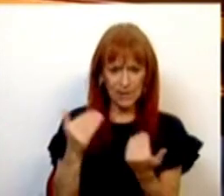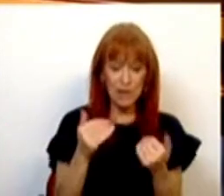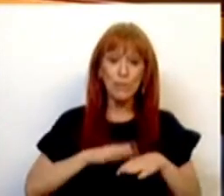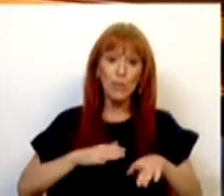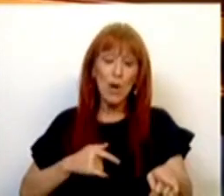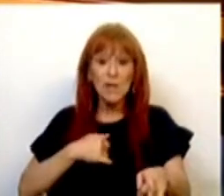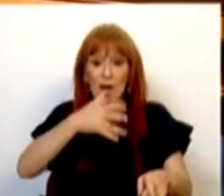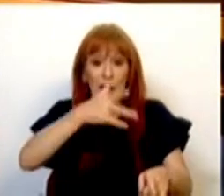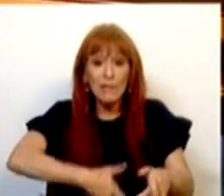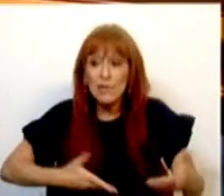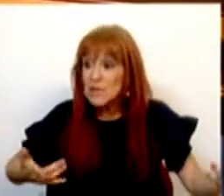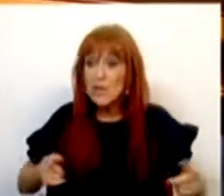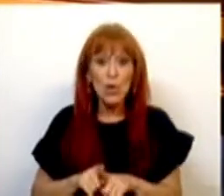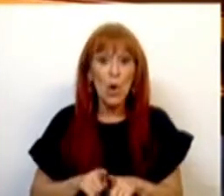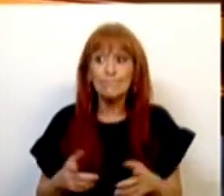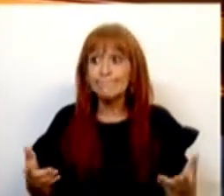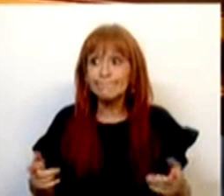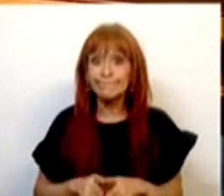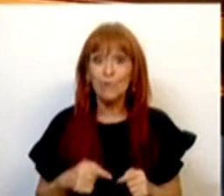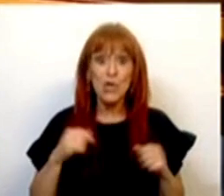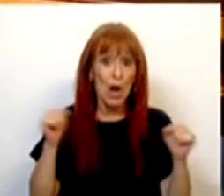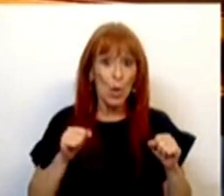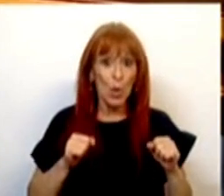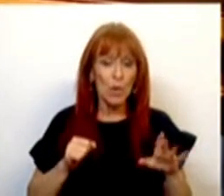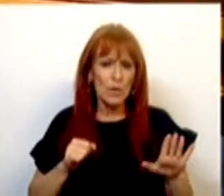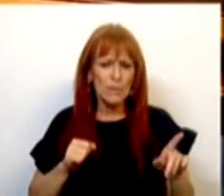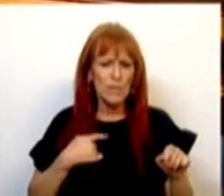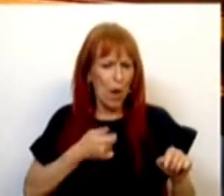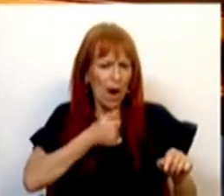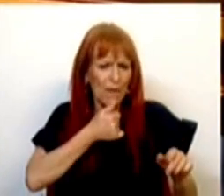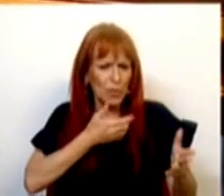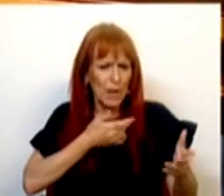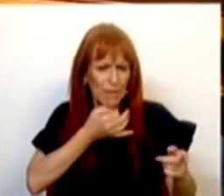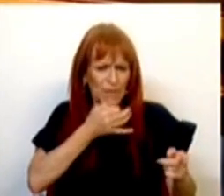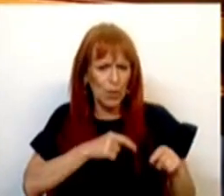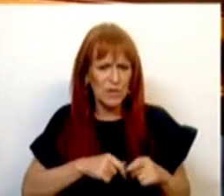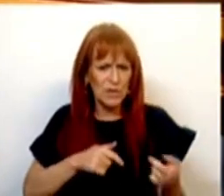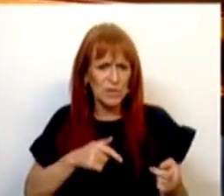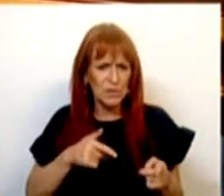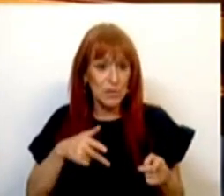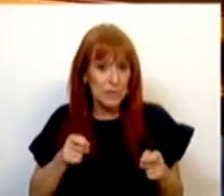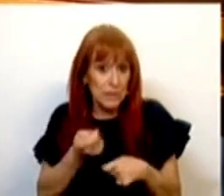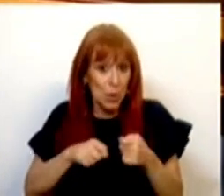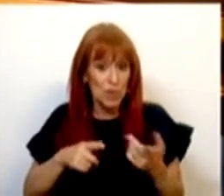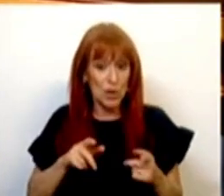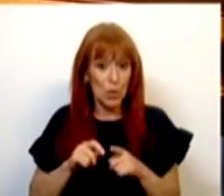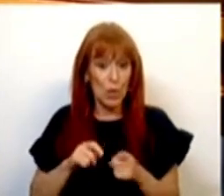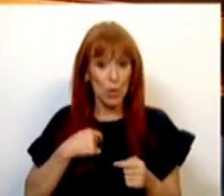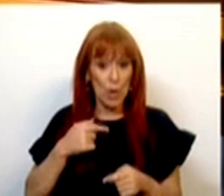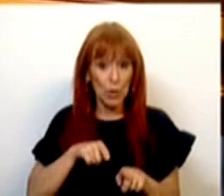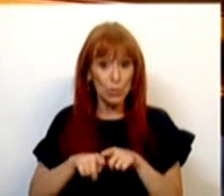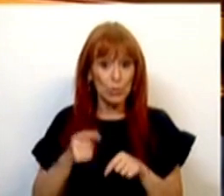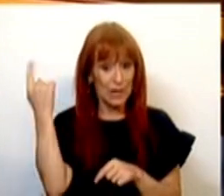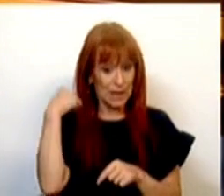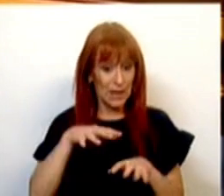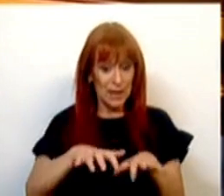isso, infelizmente, vamos estar sobre desacordo, mas também estou à vontade para falar sobre o Centro Internacional de Negócios, porque quando eu era deputado na